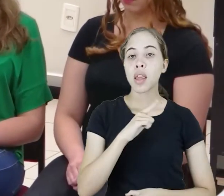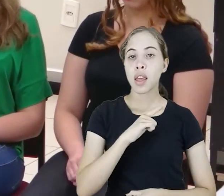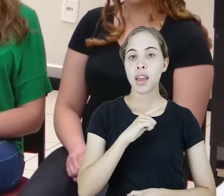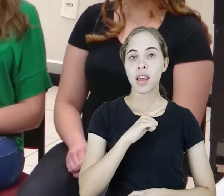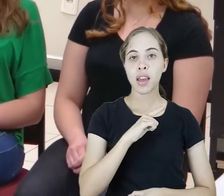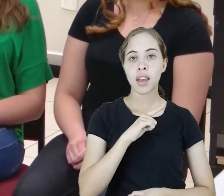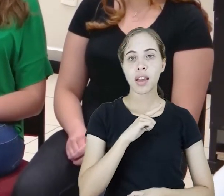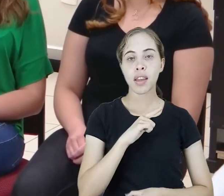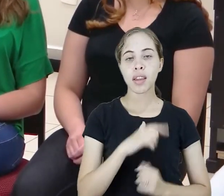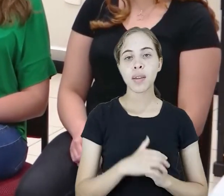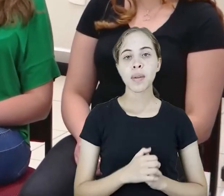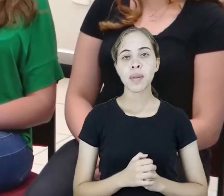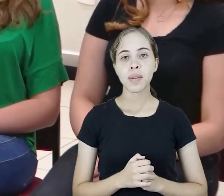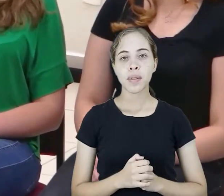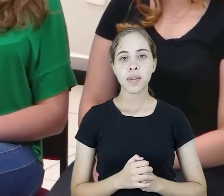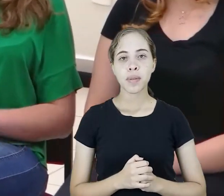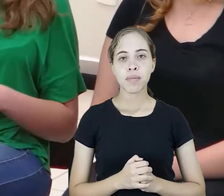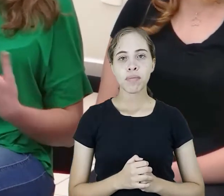tendo um